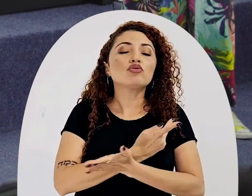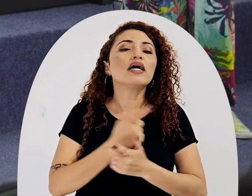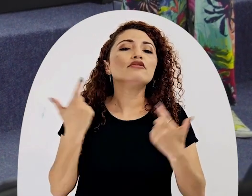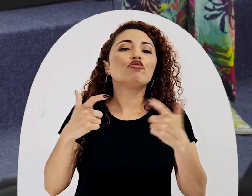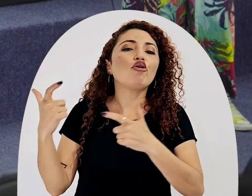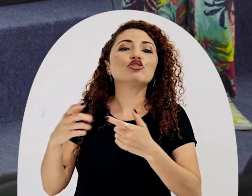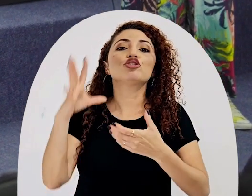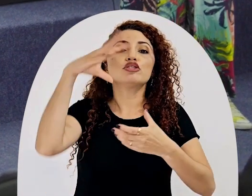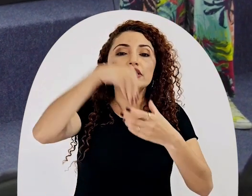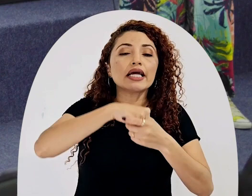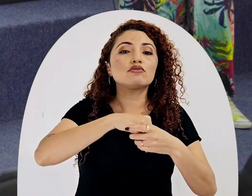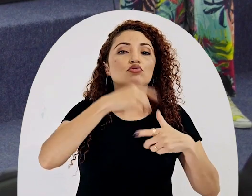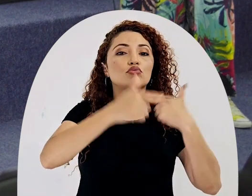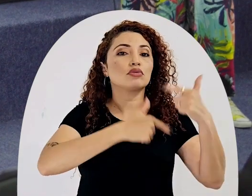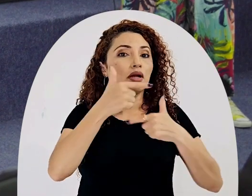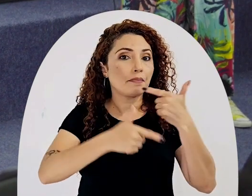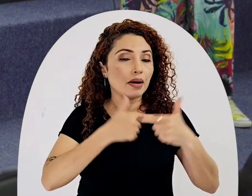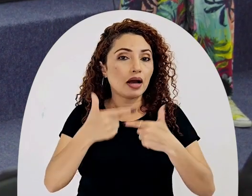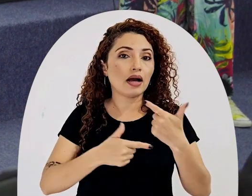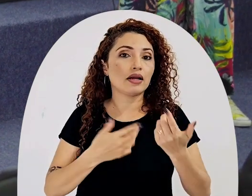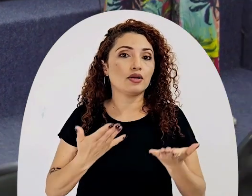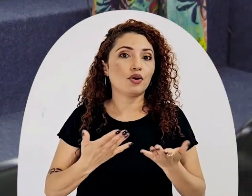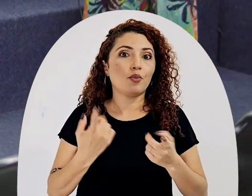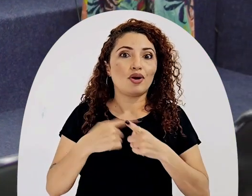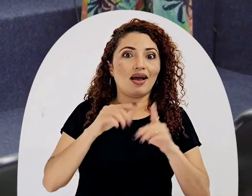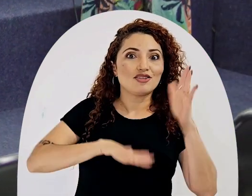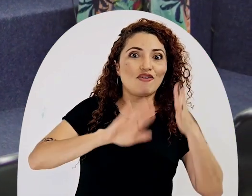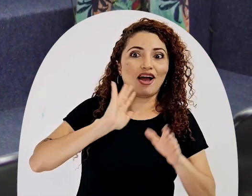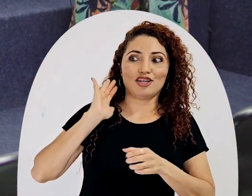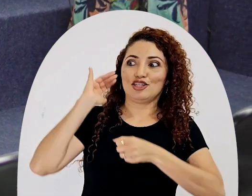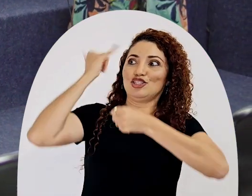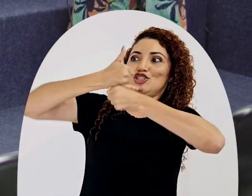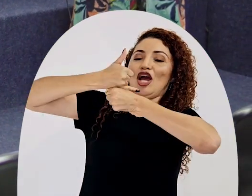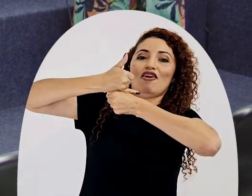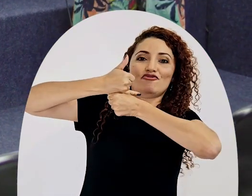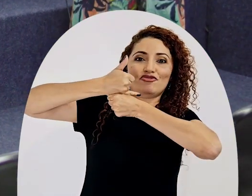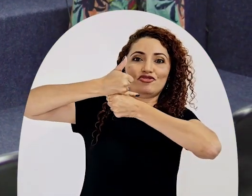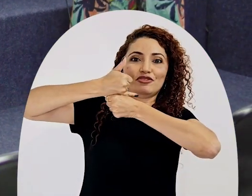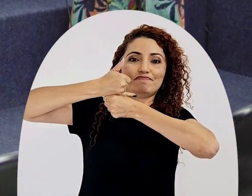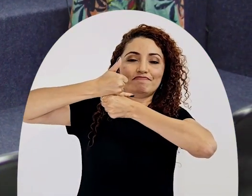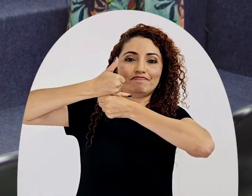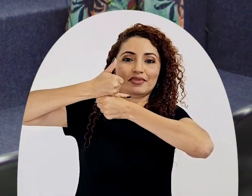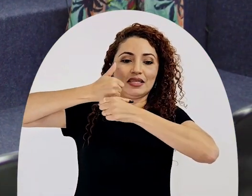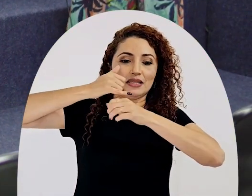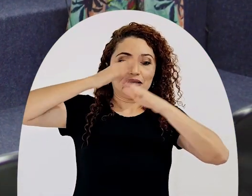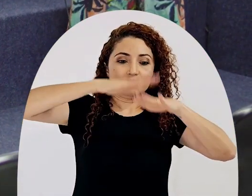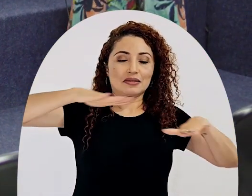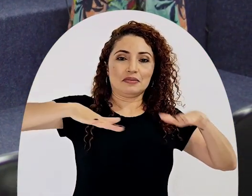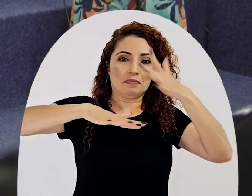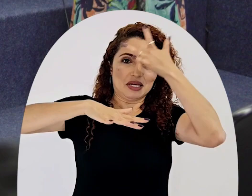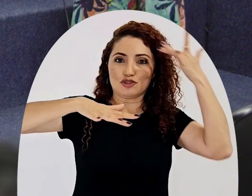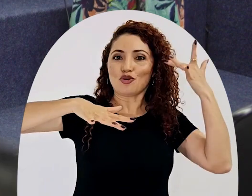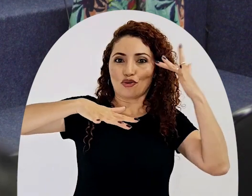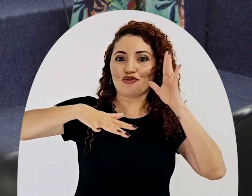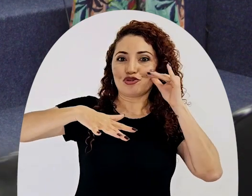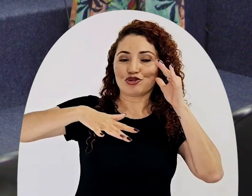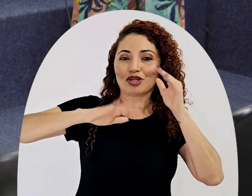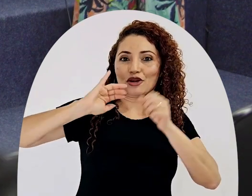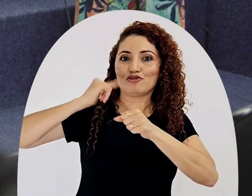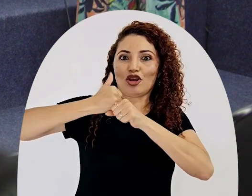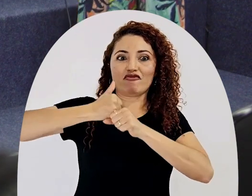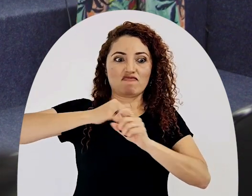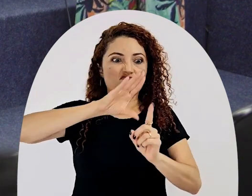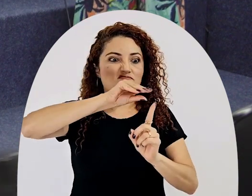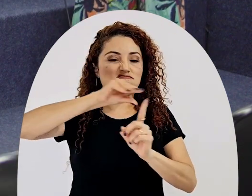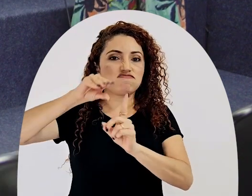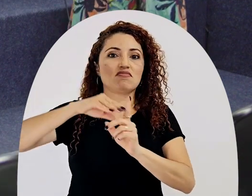dos espaços de trabalho, porque ele envolve questões de hierarquia. Geralmente são crimes praticados por um chefe,